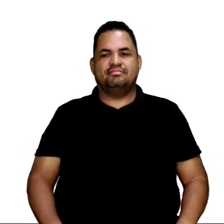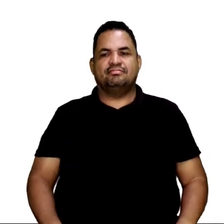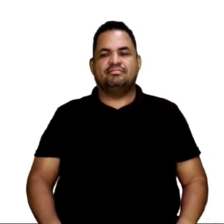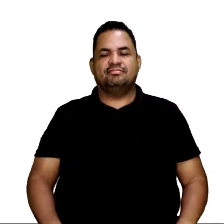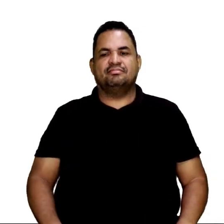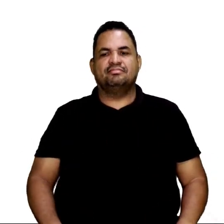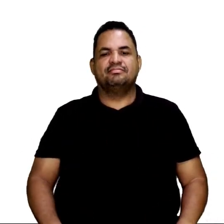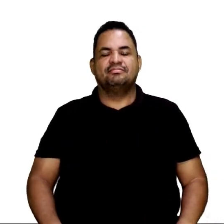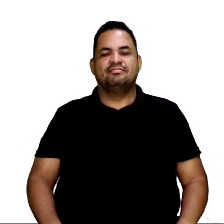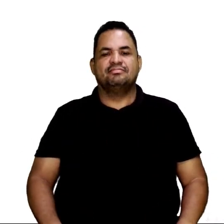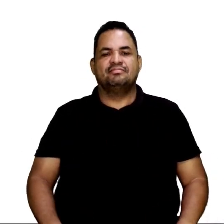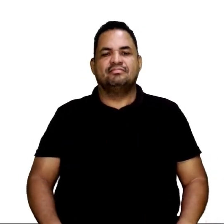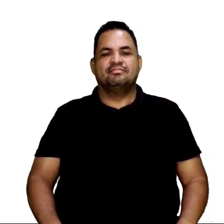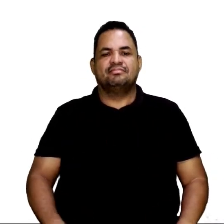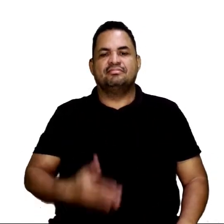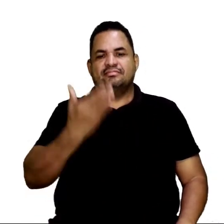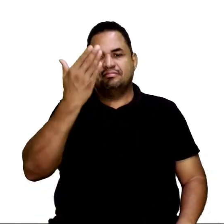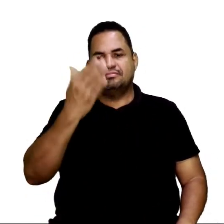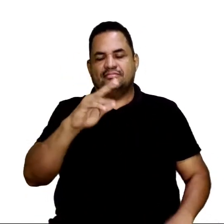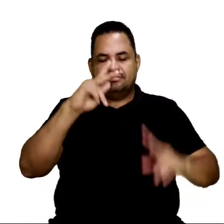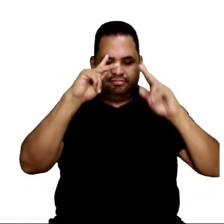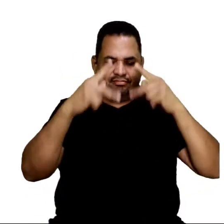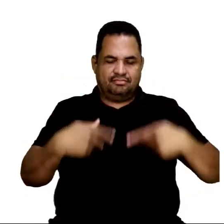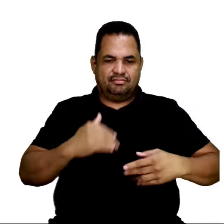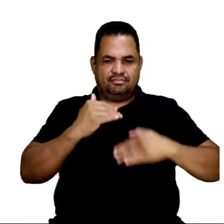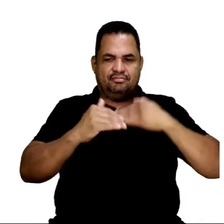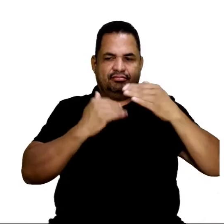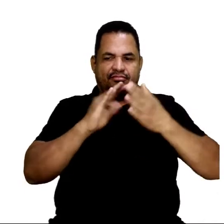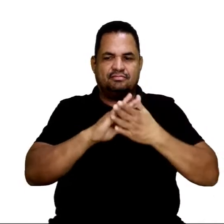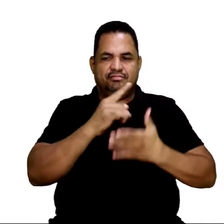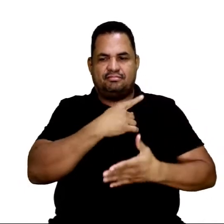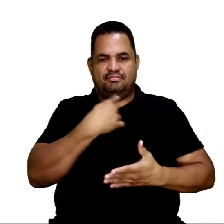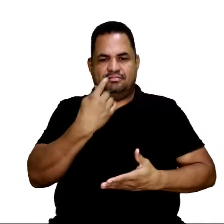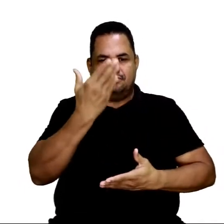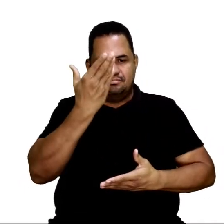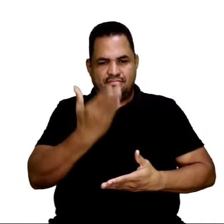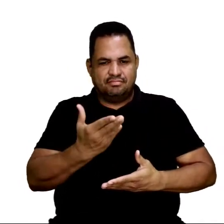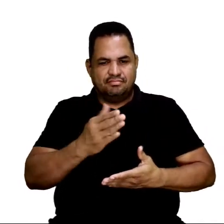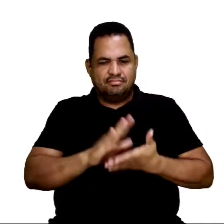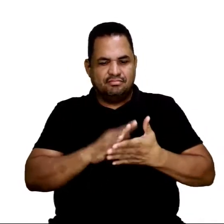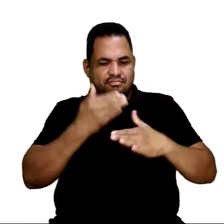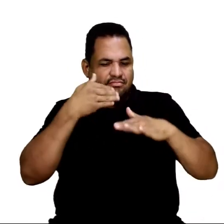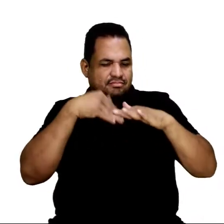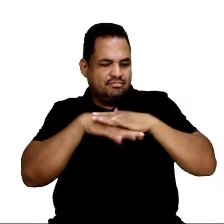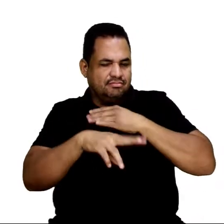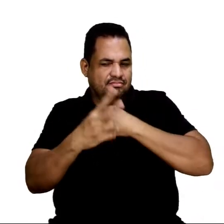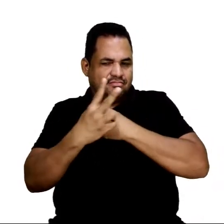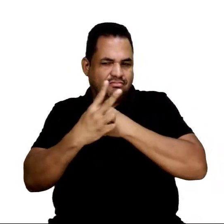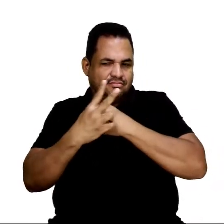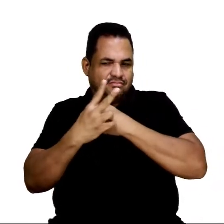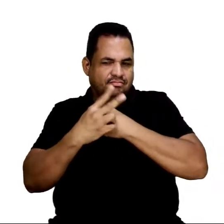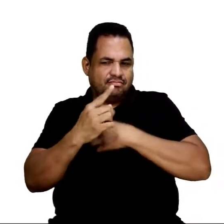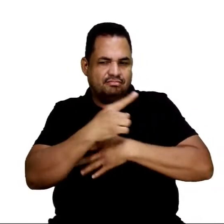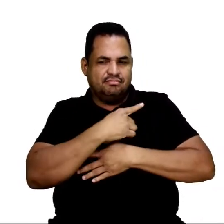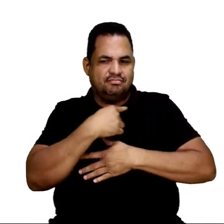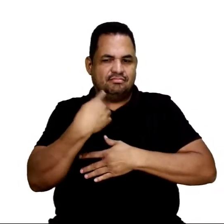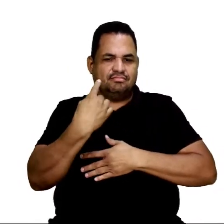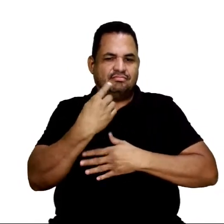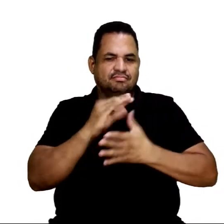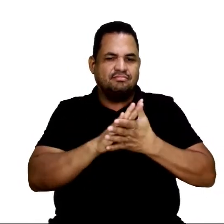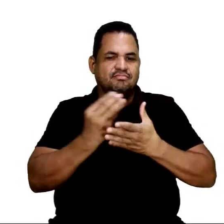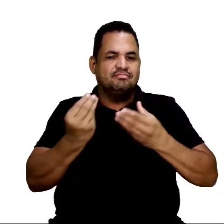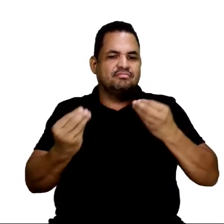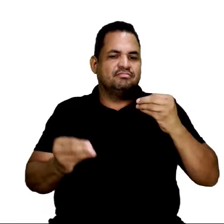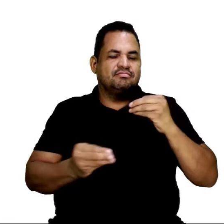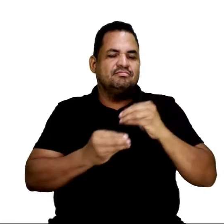desenvolvimento embrionário humano, gente, um dia nós estivemos abrigados, protegidos pelos nossos anexos embrionários,